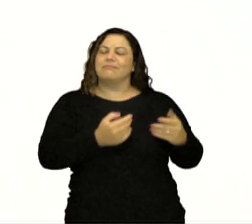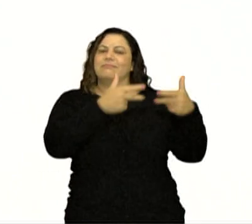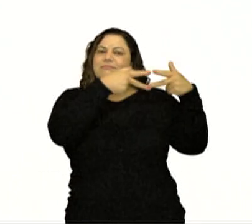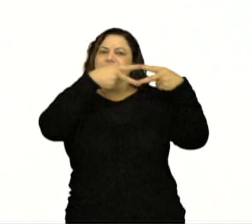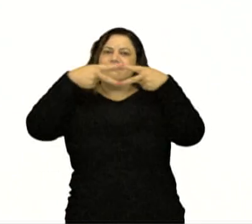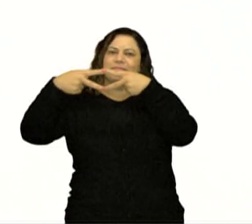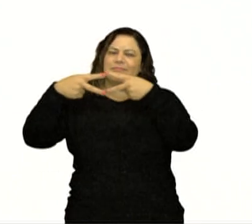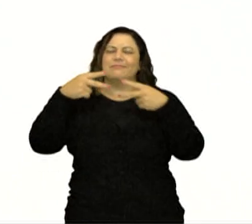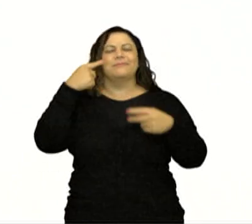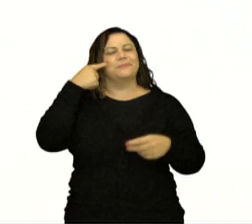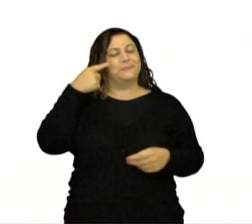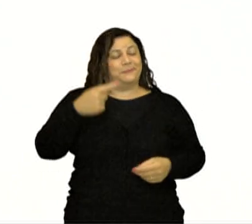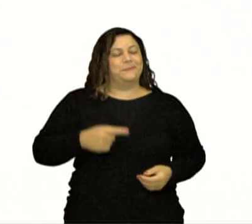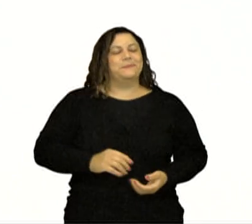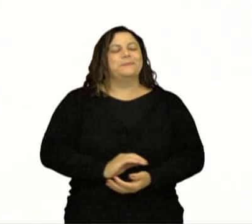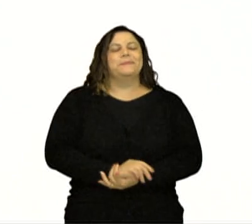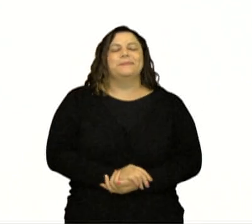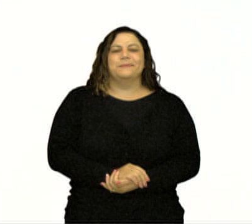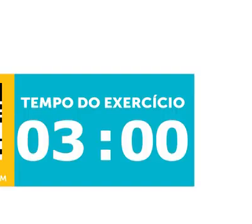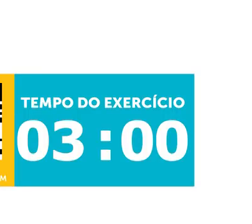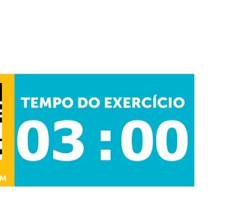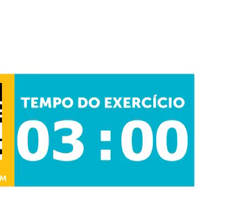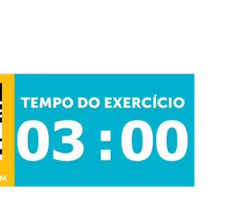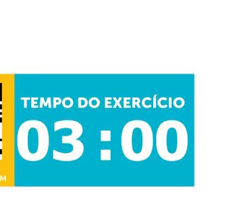com o que você vai responder. Já voltamos.